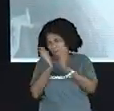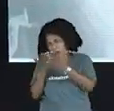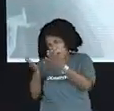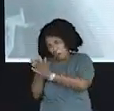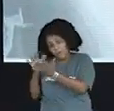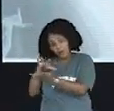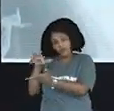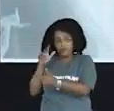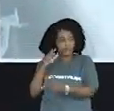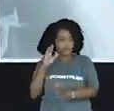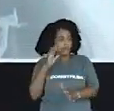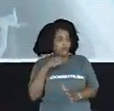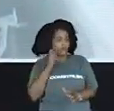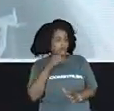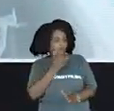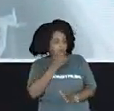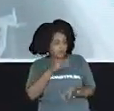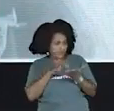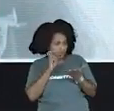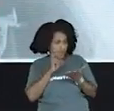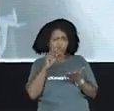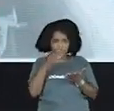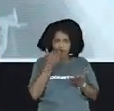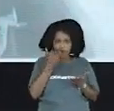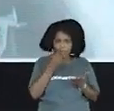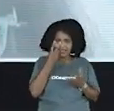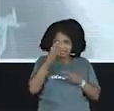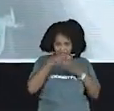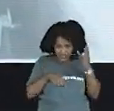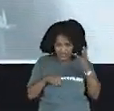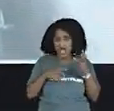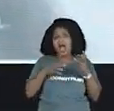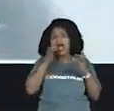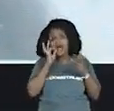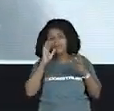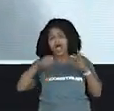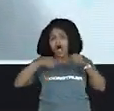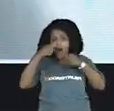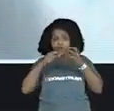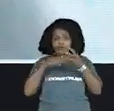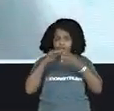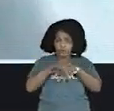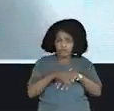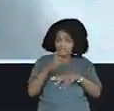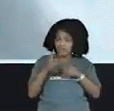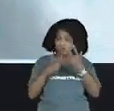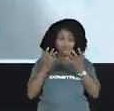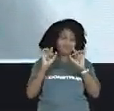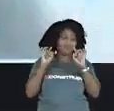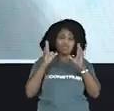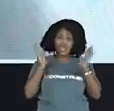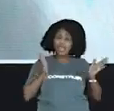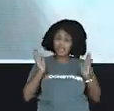pessoas no mundo vai pagar caro posso comer de manhã sei que comi três vezes por dia café almoço e janta você milionário se